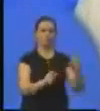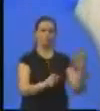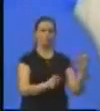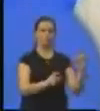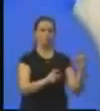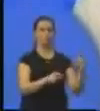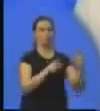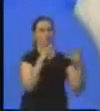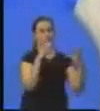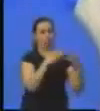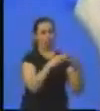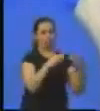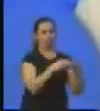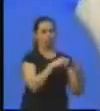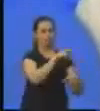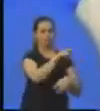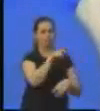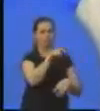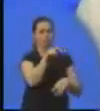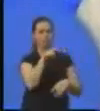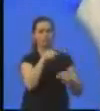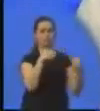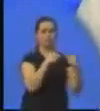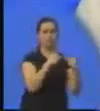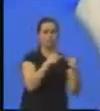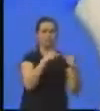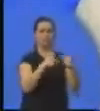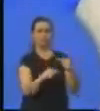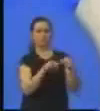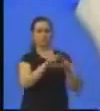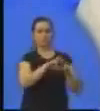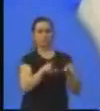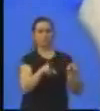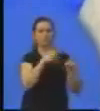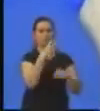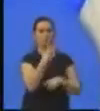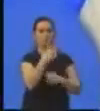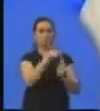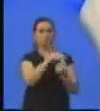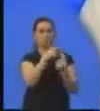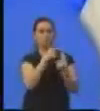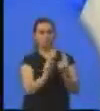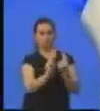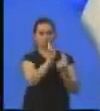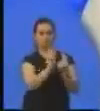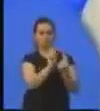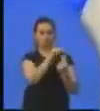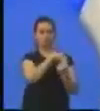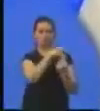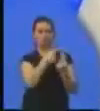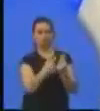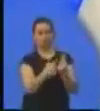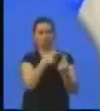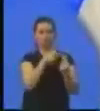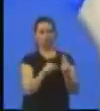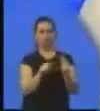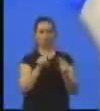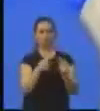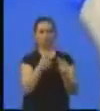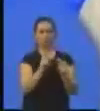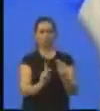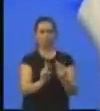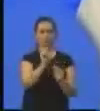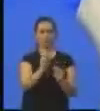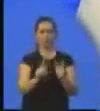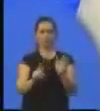D, conjunto dos x, tal que x é diferente de 3π ou 3kπ, com k pertencente